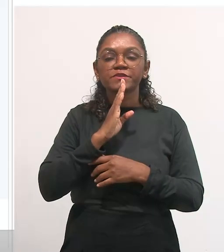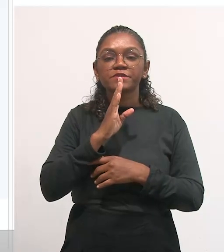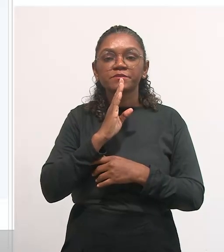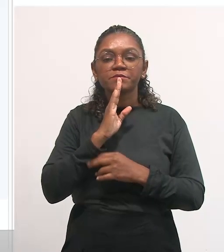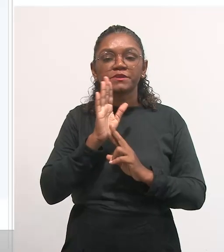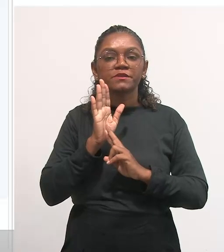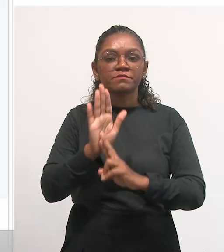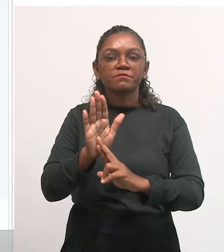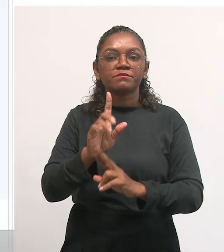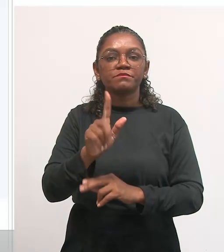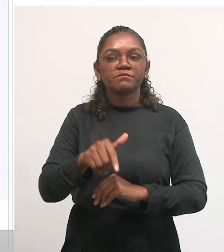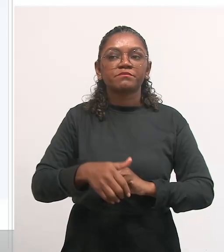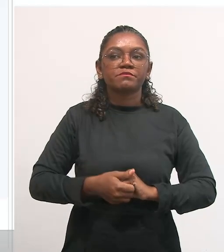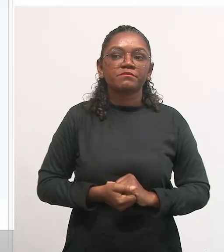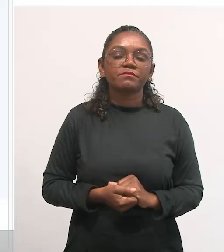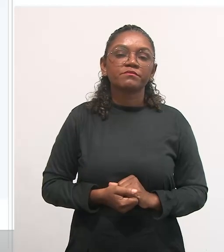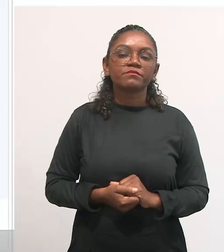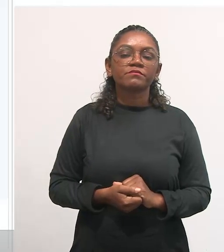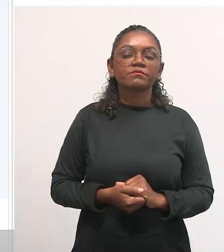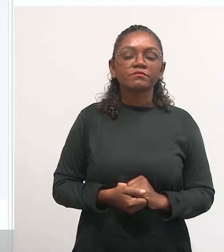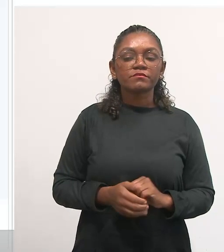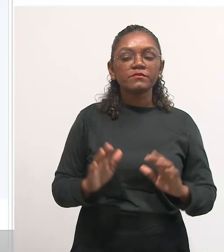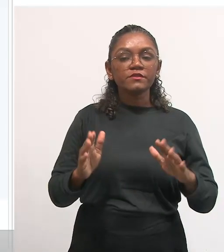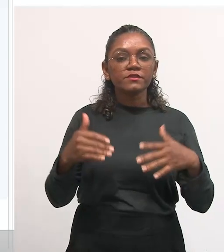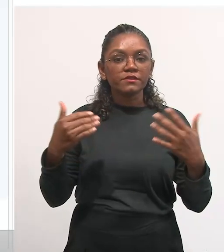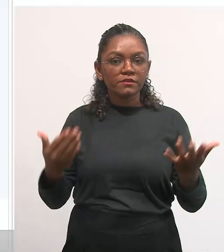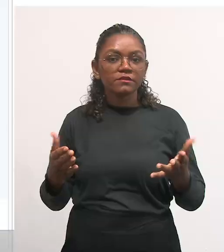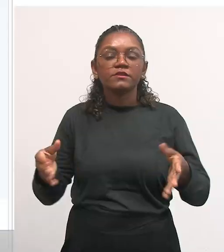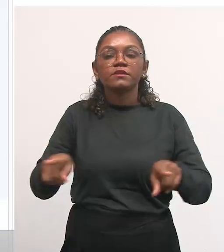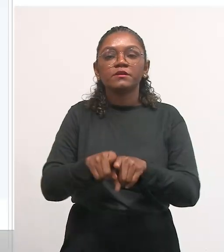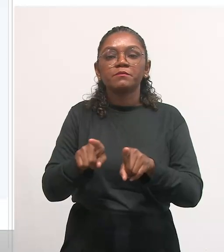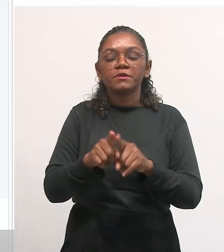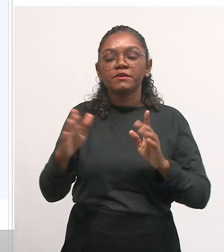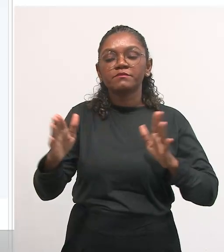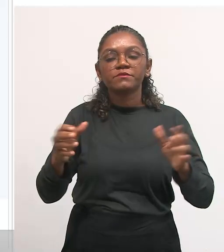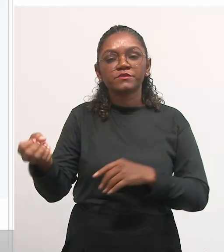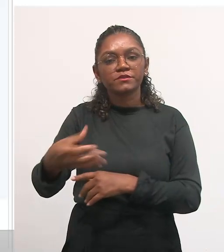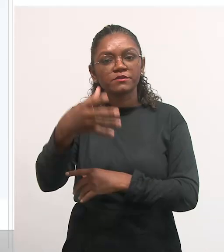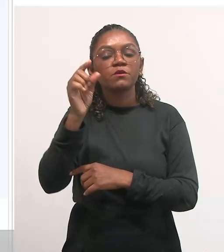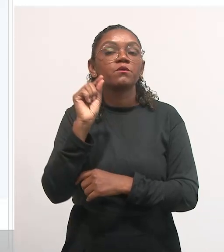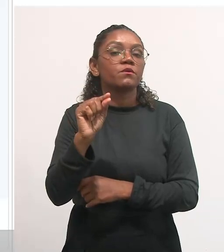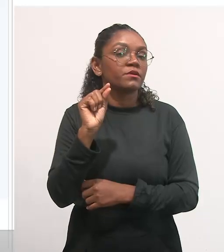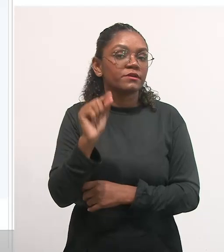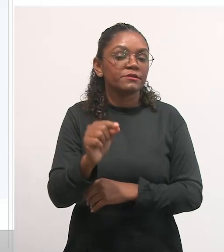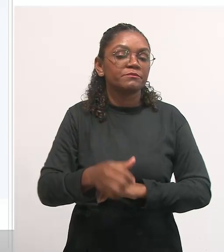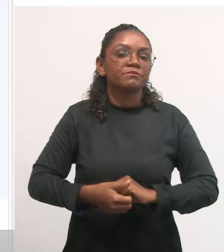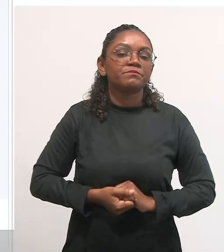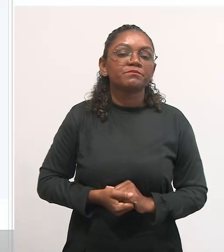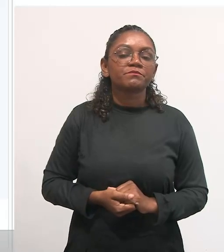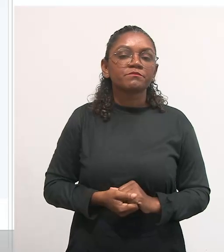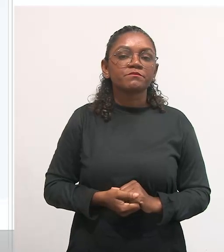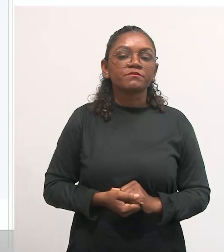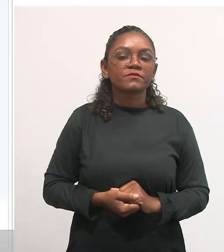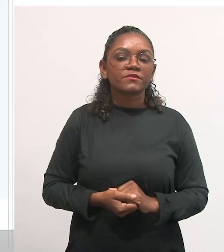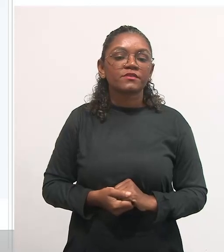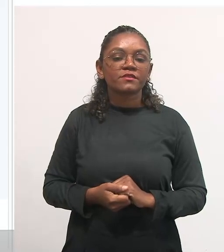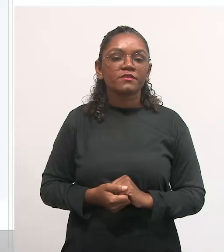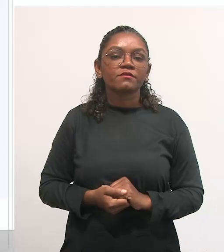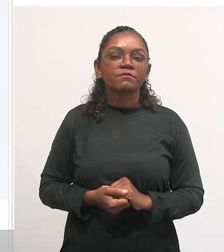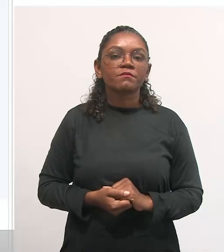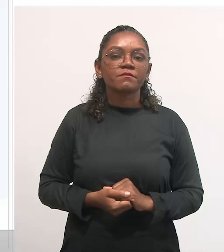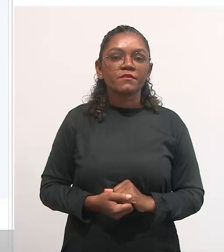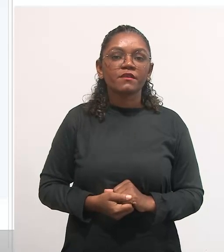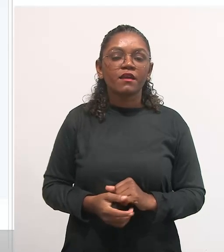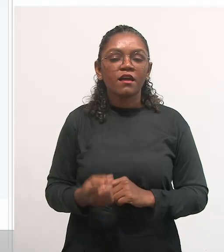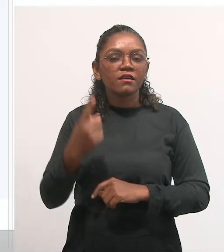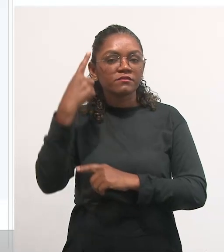será coberto pela ação de ensinar Em Tempos Modernos Poderíamos dizer que com uma invenção unificadora